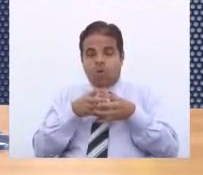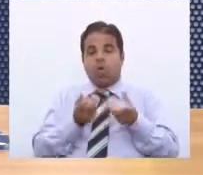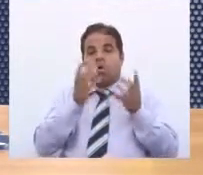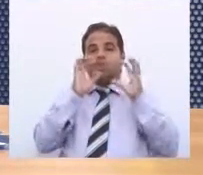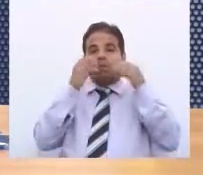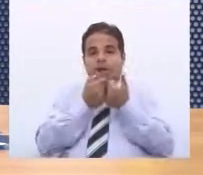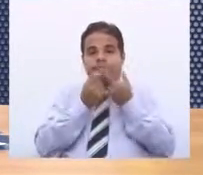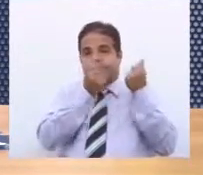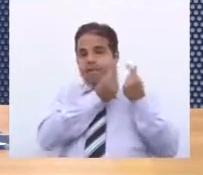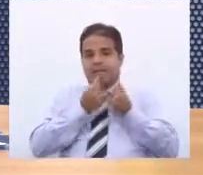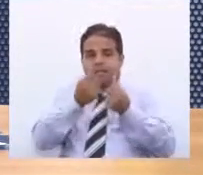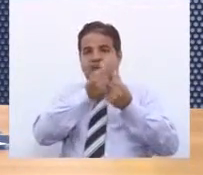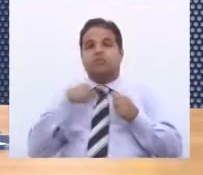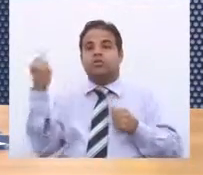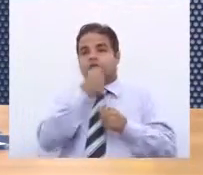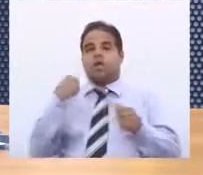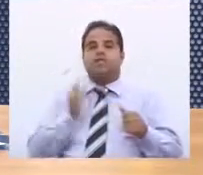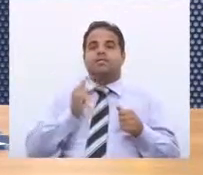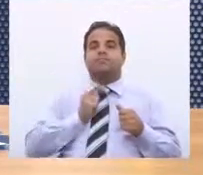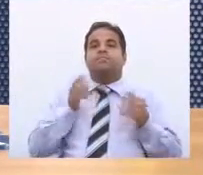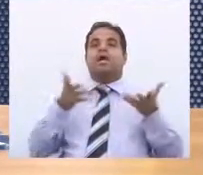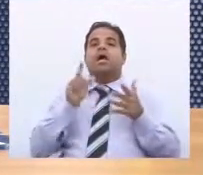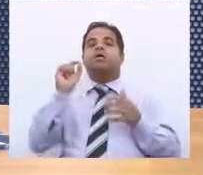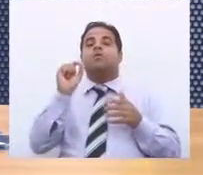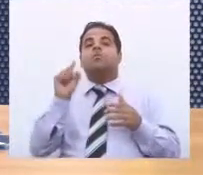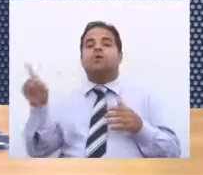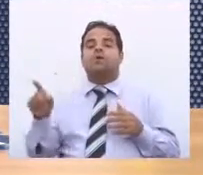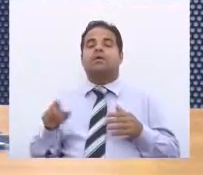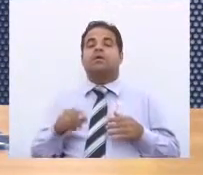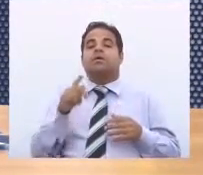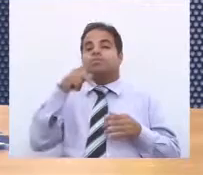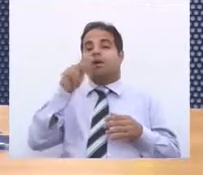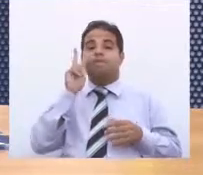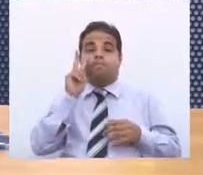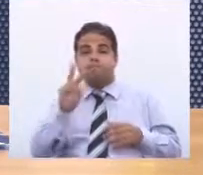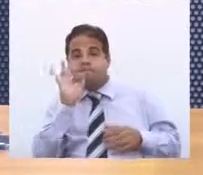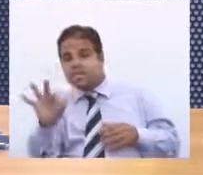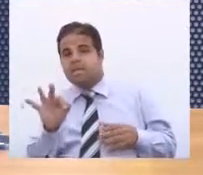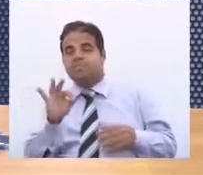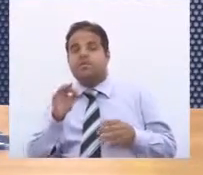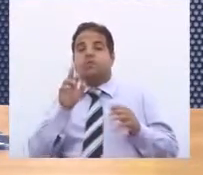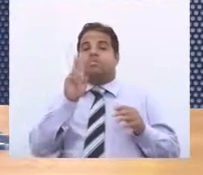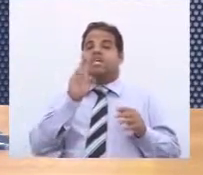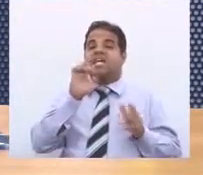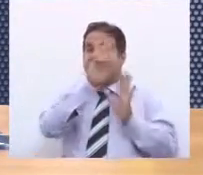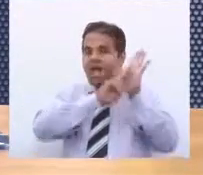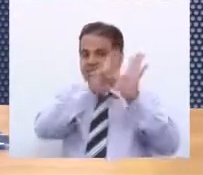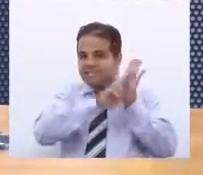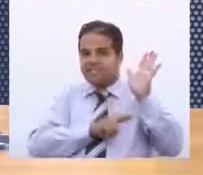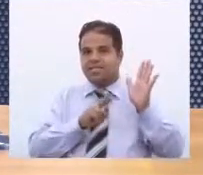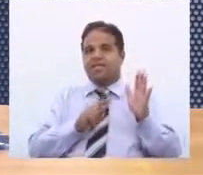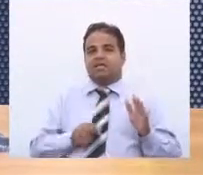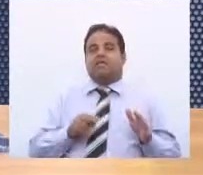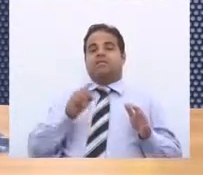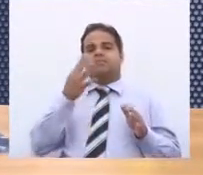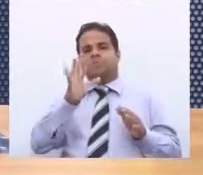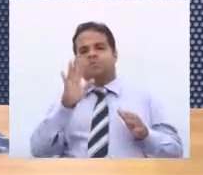capitalizado, nós temos aqui uma previsão de receita da ordem de